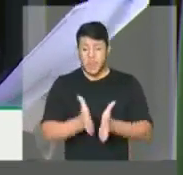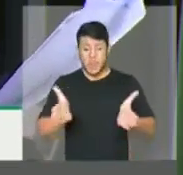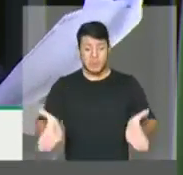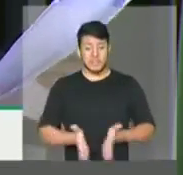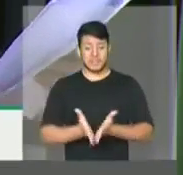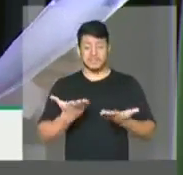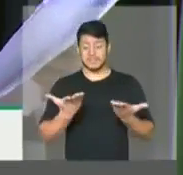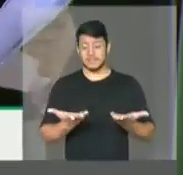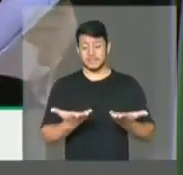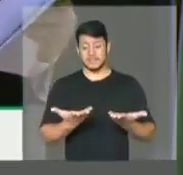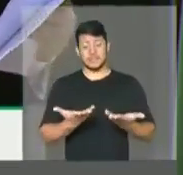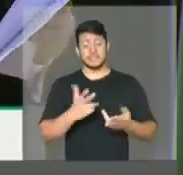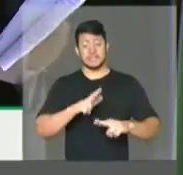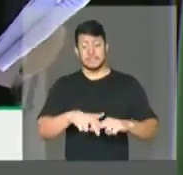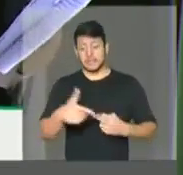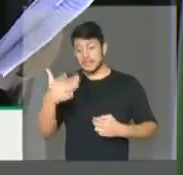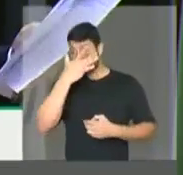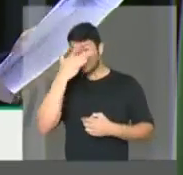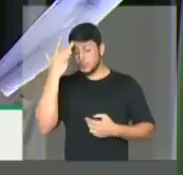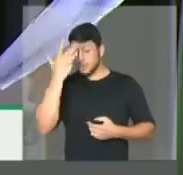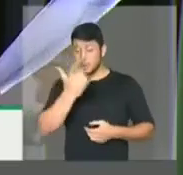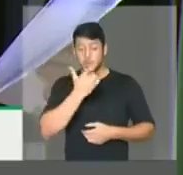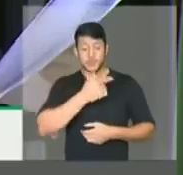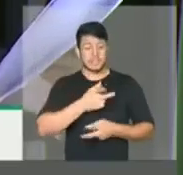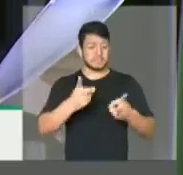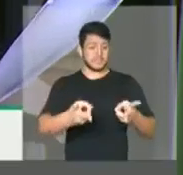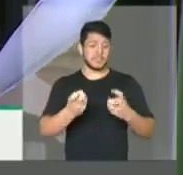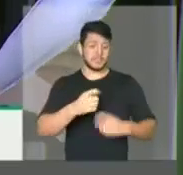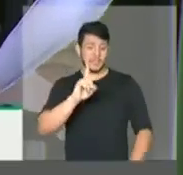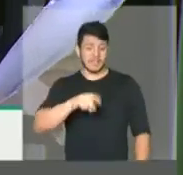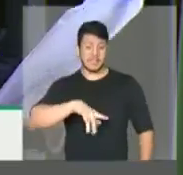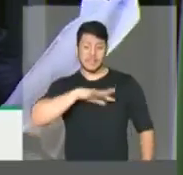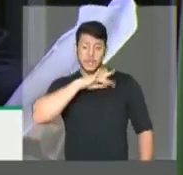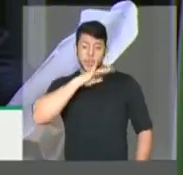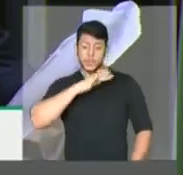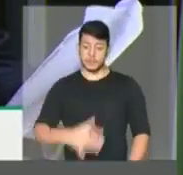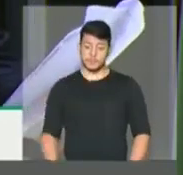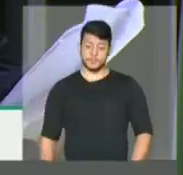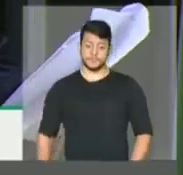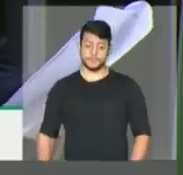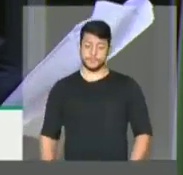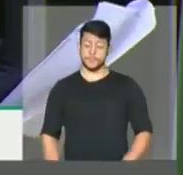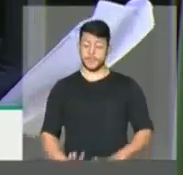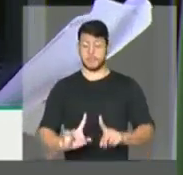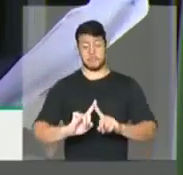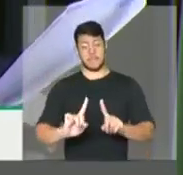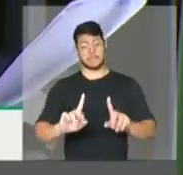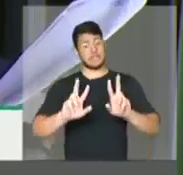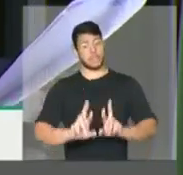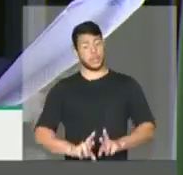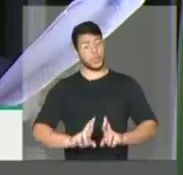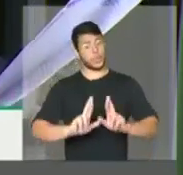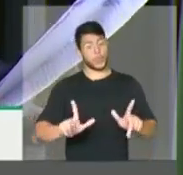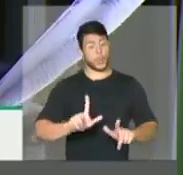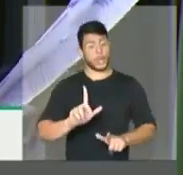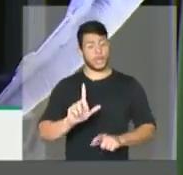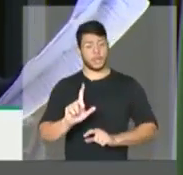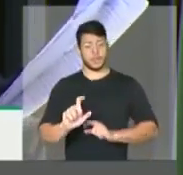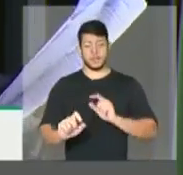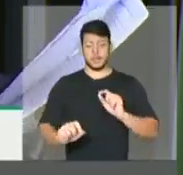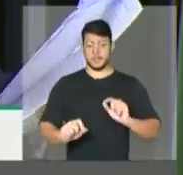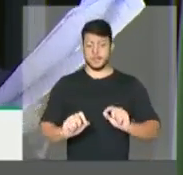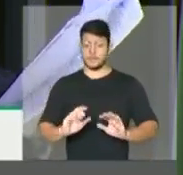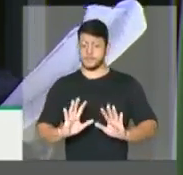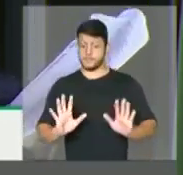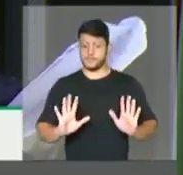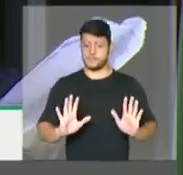até os medíocres o reconhecem, tamanha sua evidência. Não se trata de postular aqui,